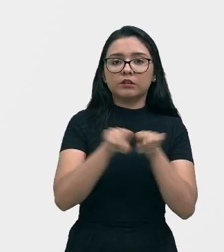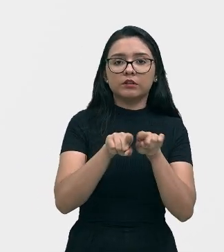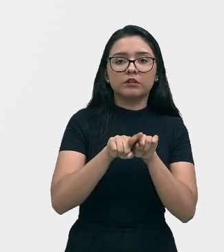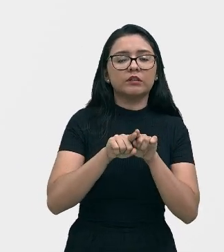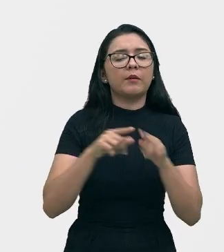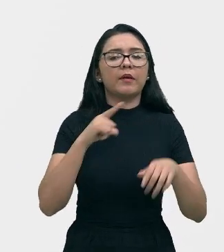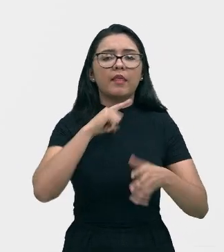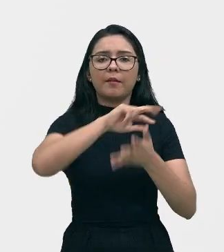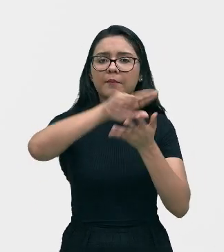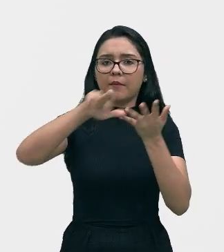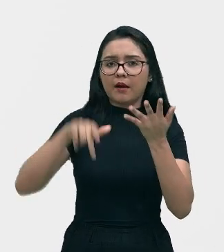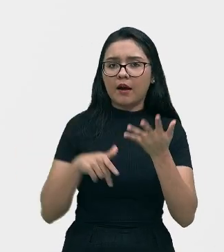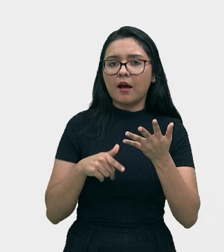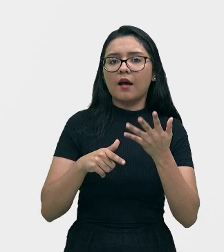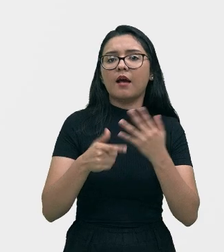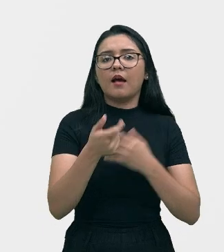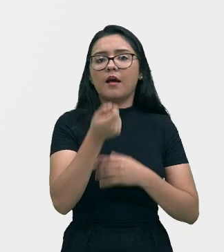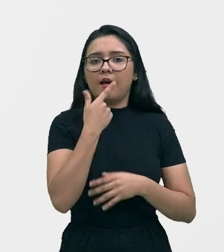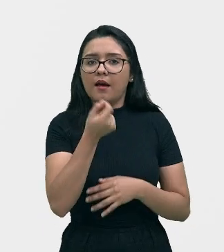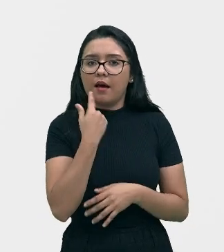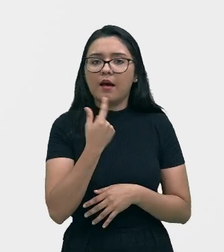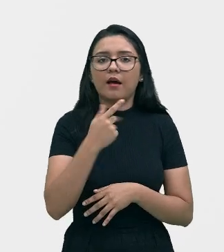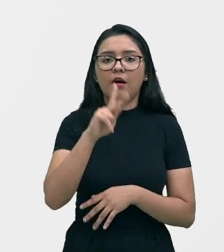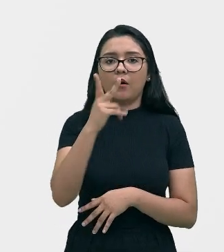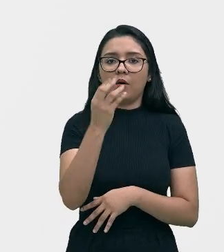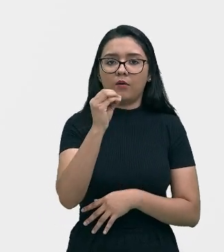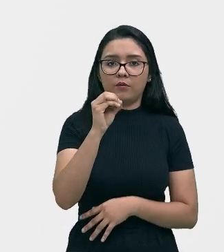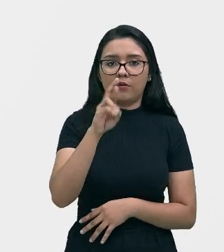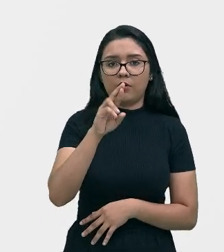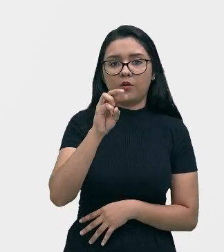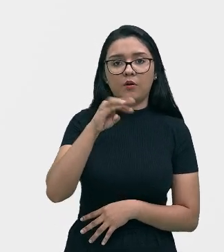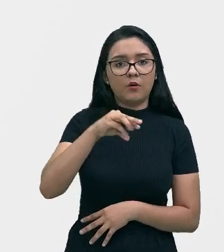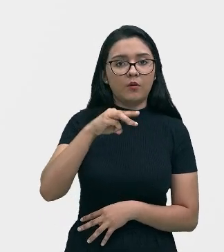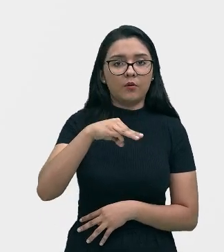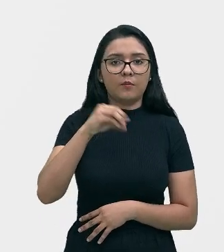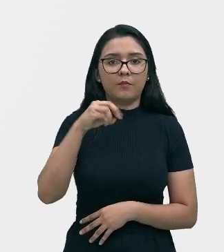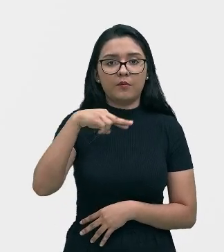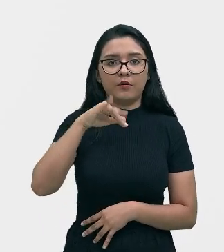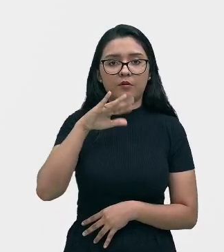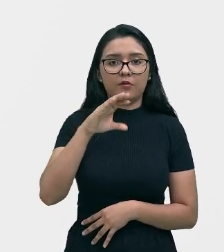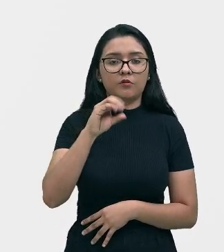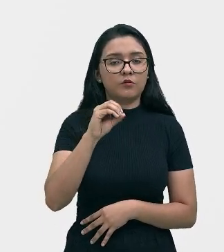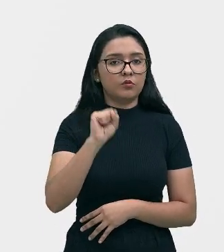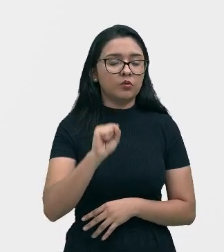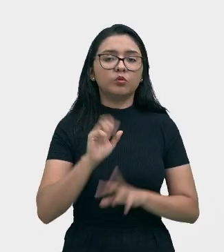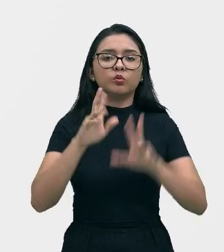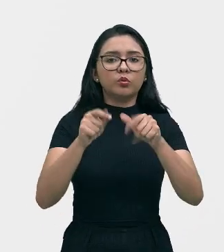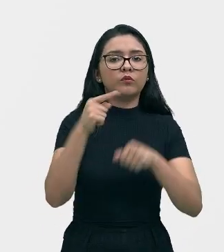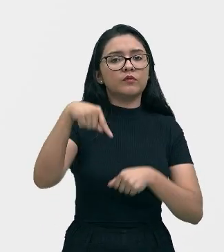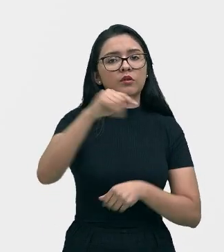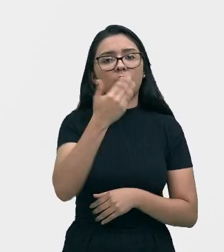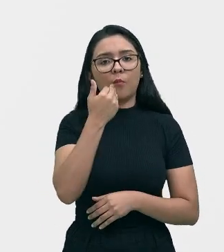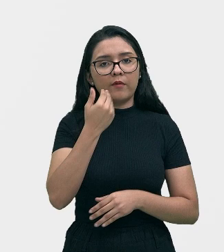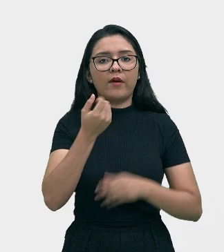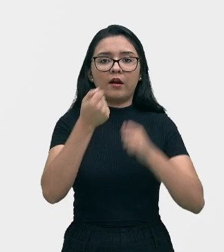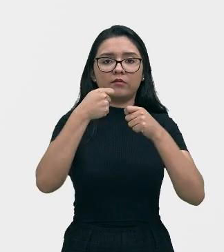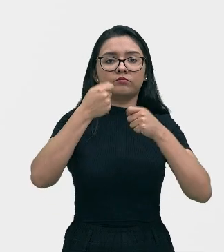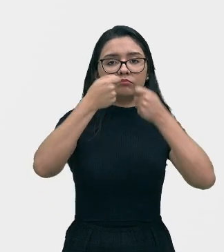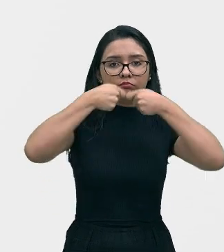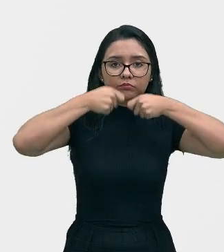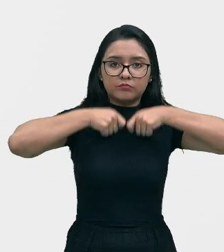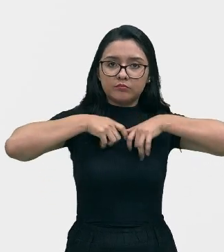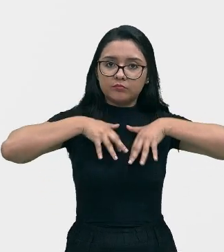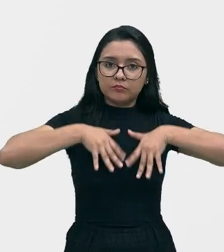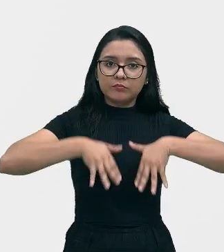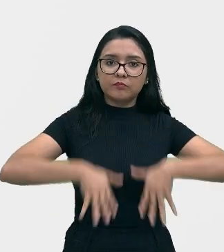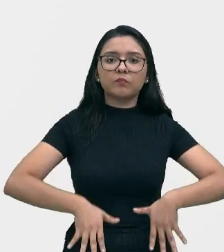hormônios, né, medicamentos. Então, tudo que você consumir vai passar ali pelo sistema circulatório, porque é por ele que vai chegar ali